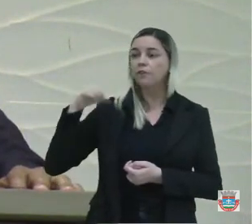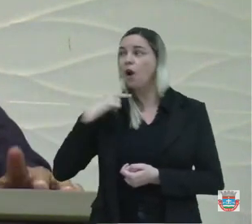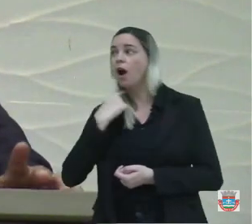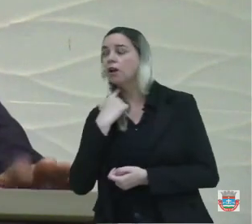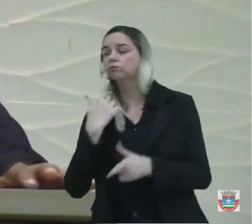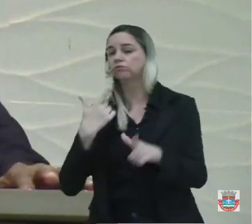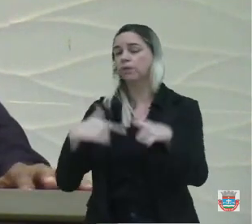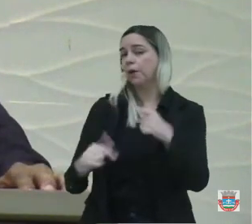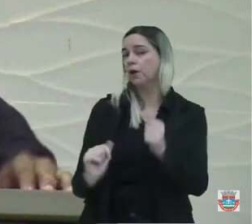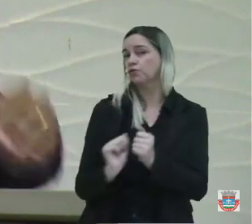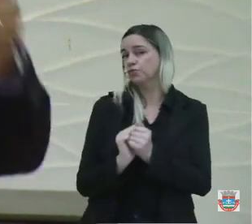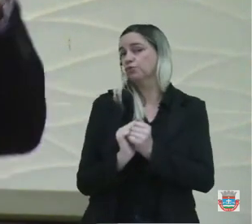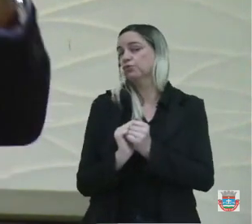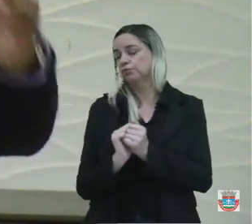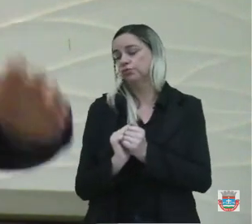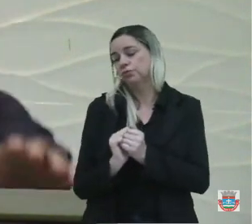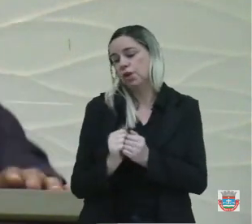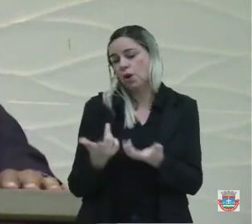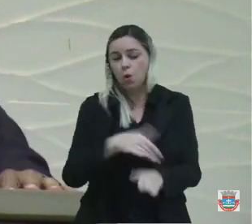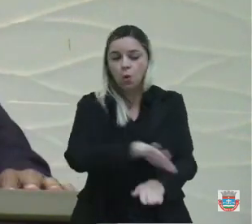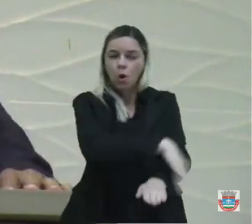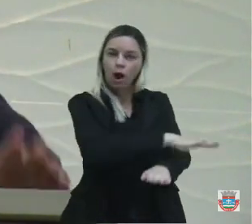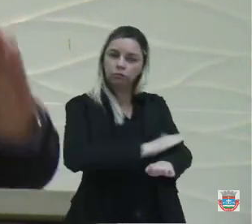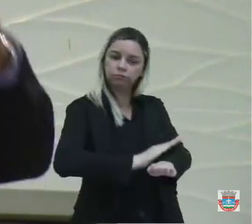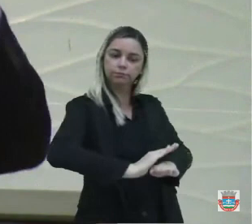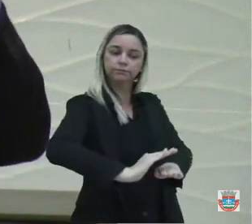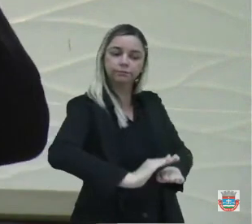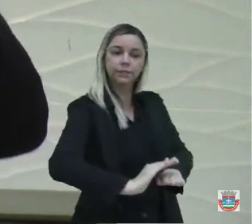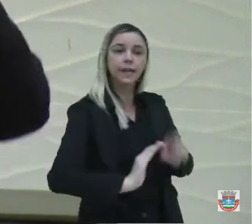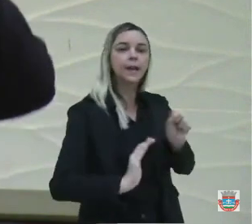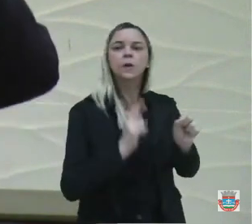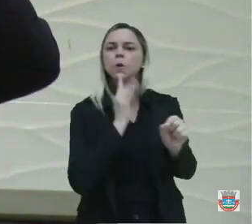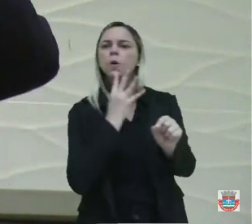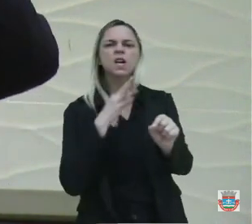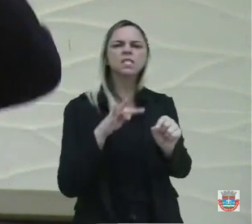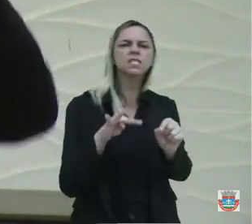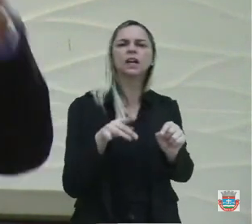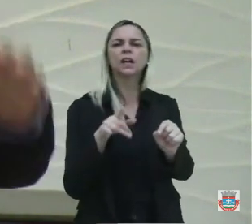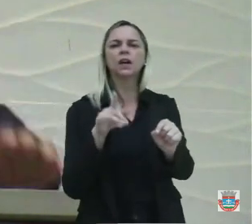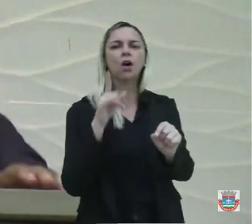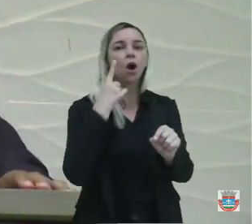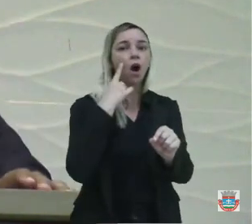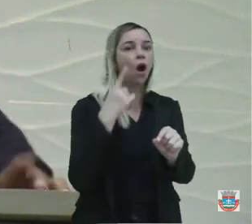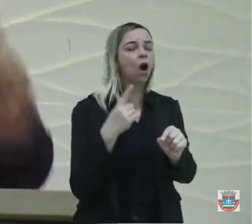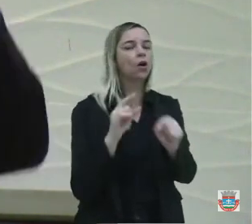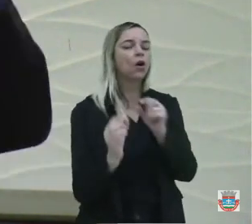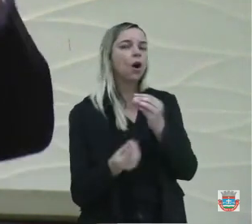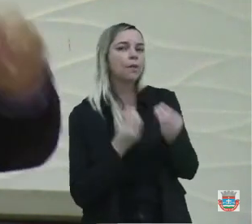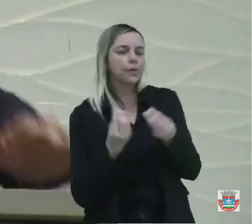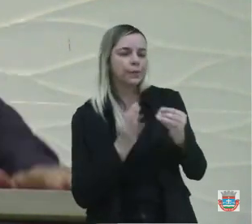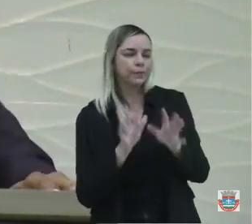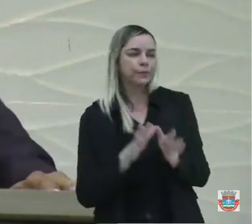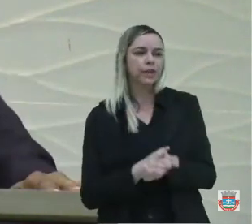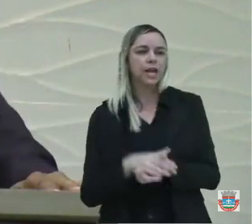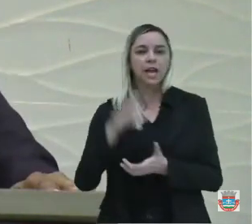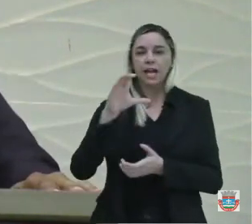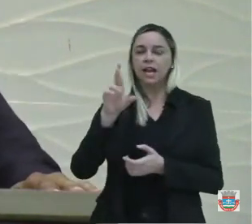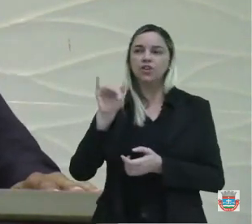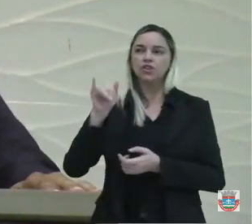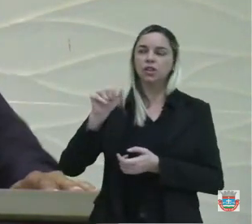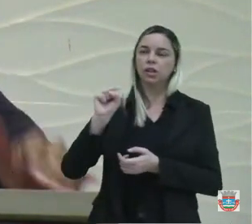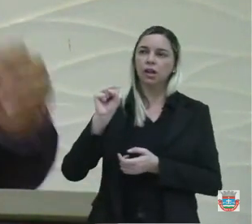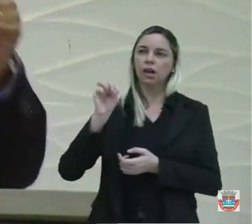o calçamento de lá. Para quem não conhece, quem fez aquelas casas lá foi Cristiano de Paulo